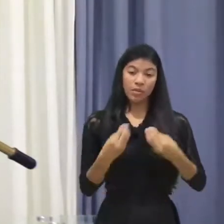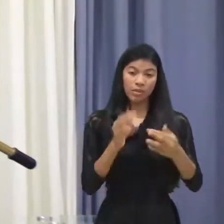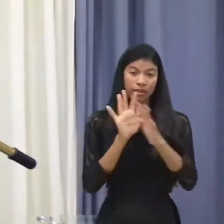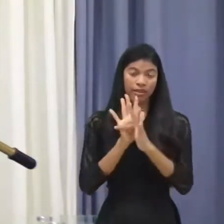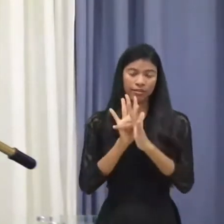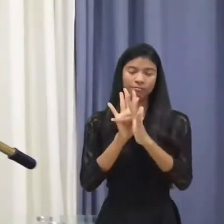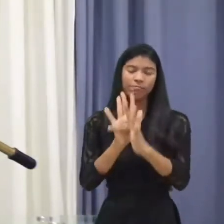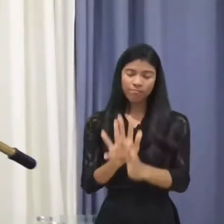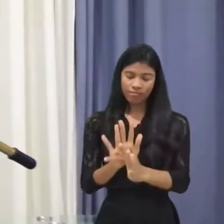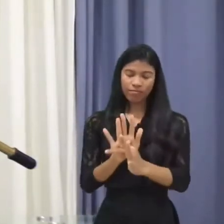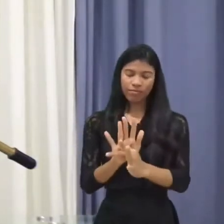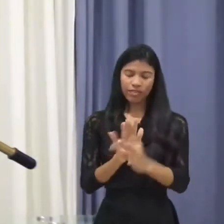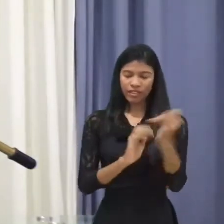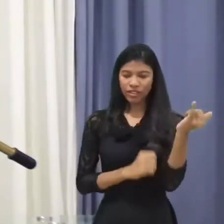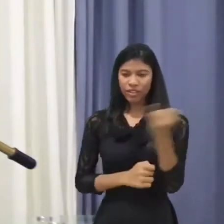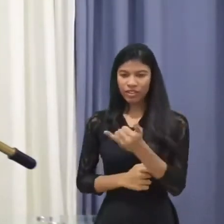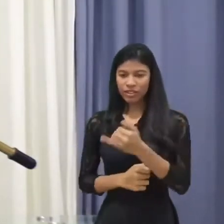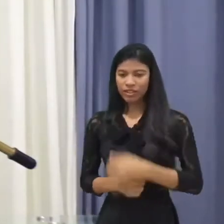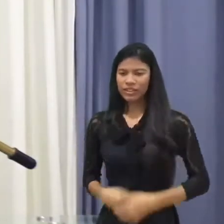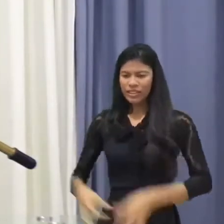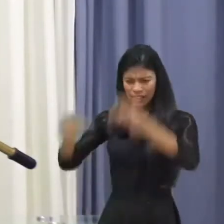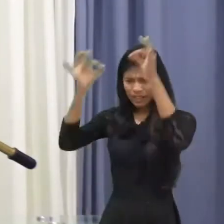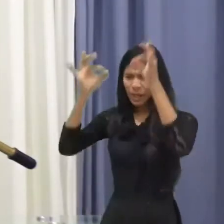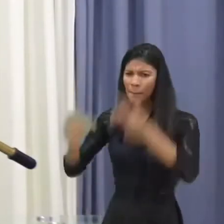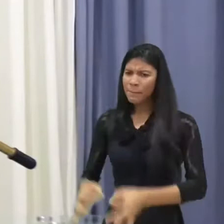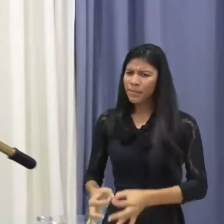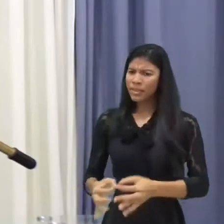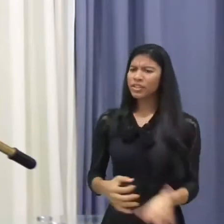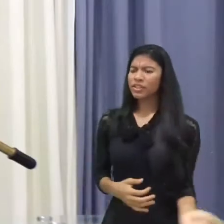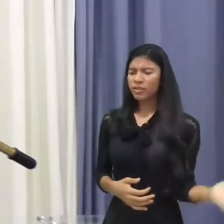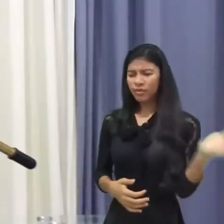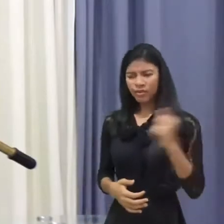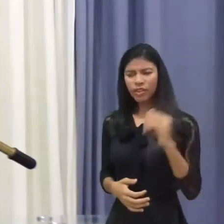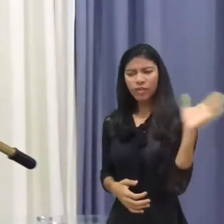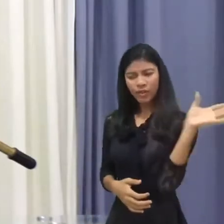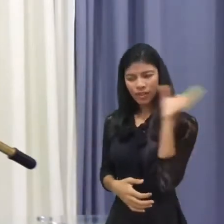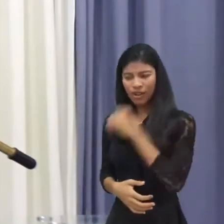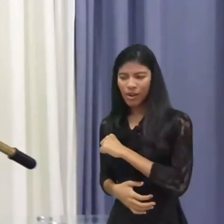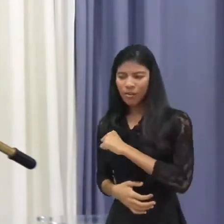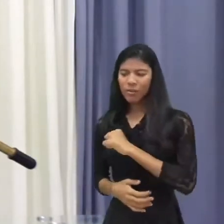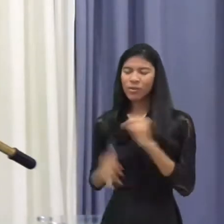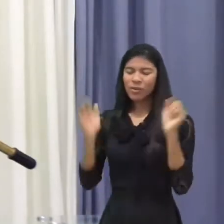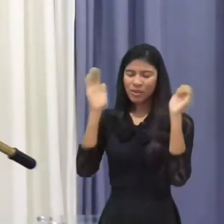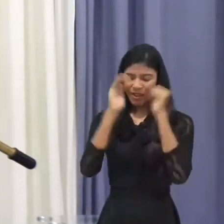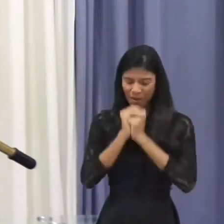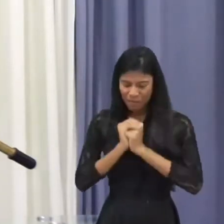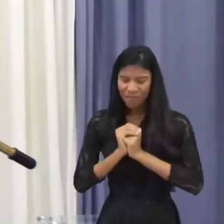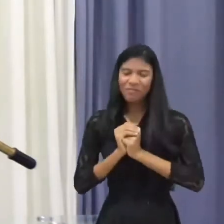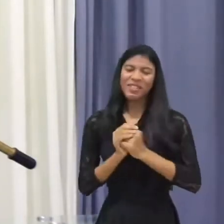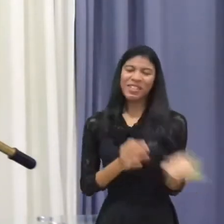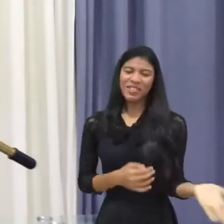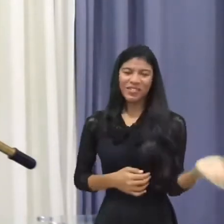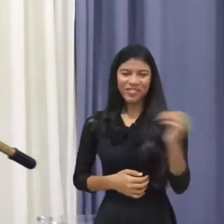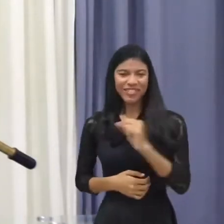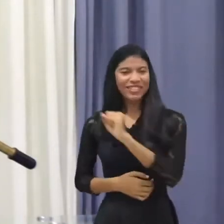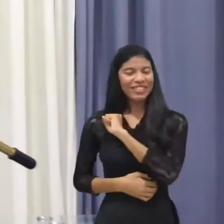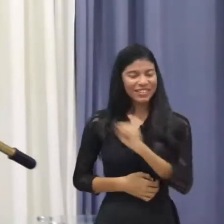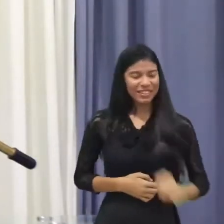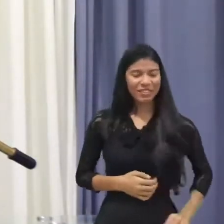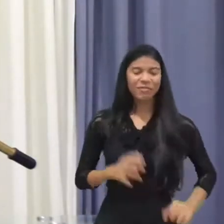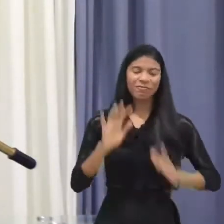diz: certamente venho sem demora. Amém. Vem, Senhor